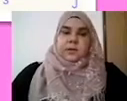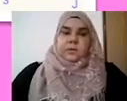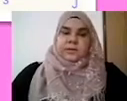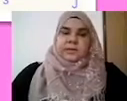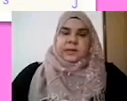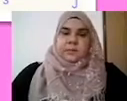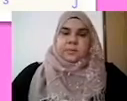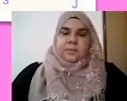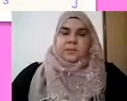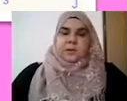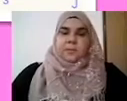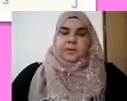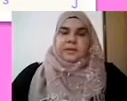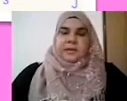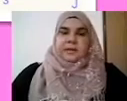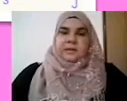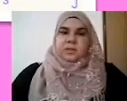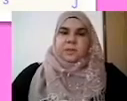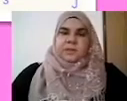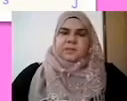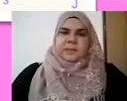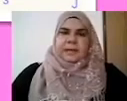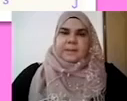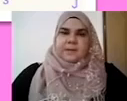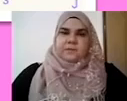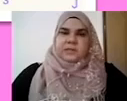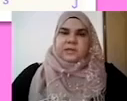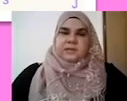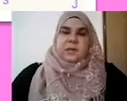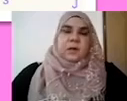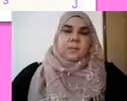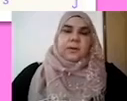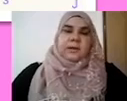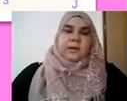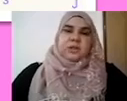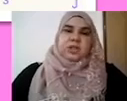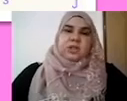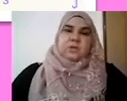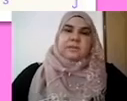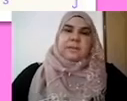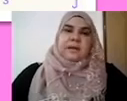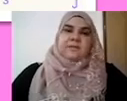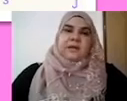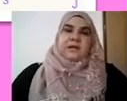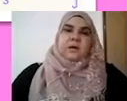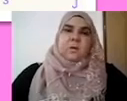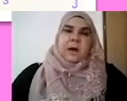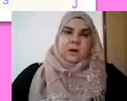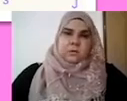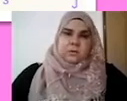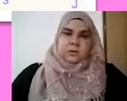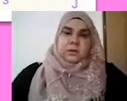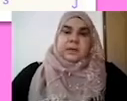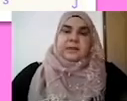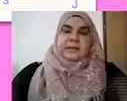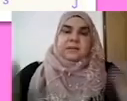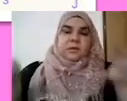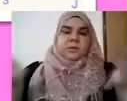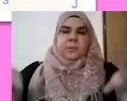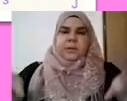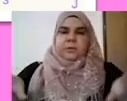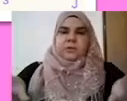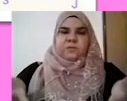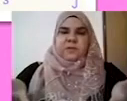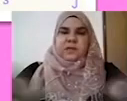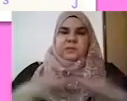Aqui eu tenho um exemplo. Pessoal, só para explicar para vocês, por que a gente não usa a palavra igual? Eles são